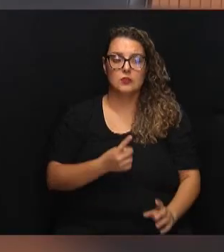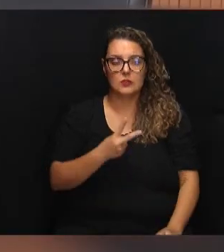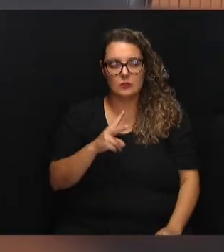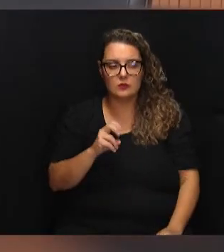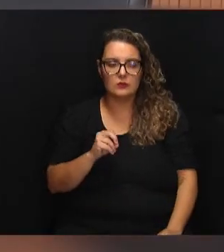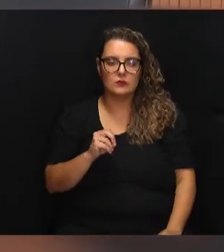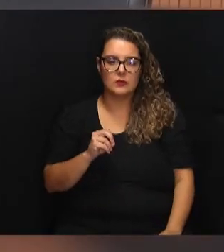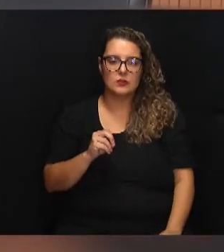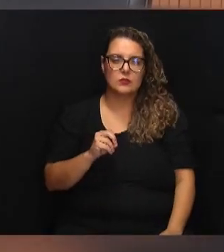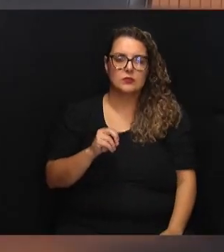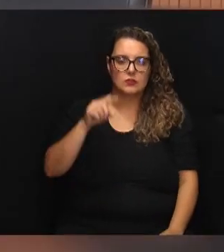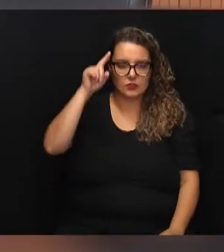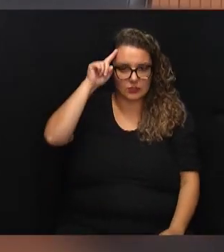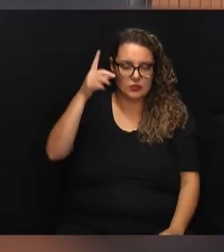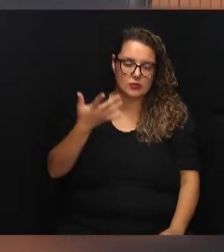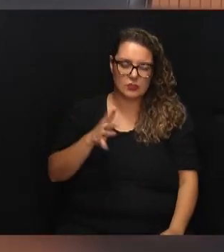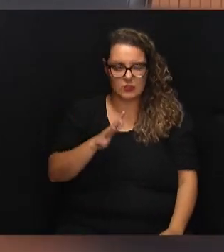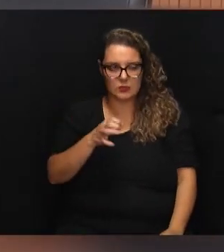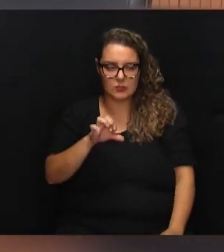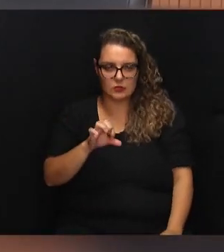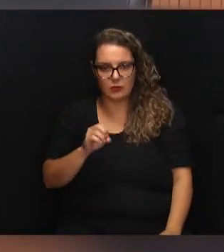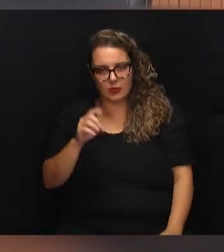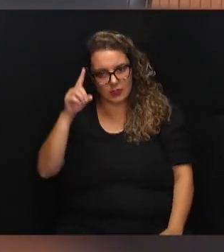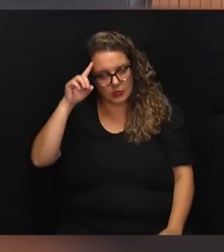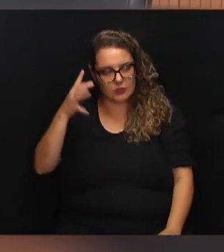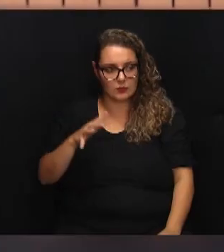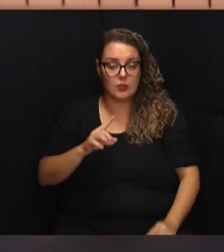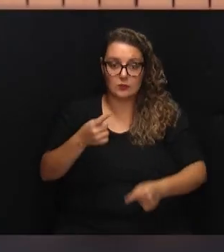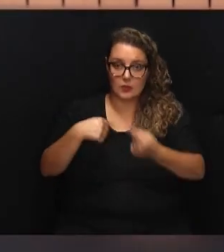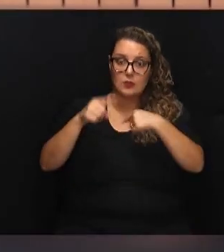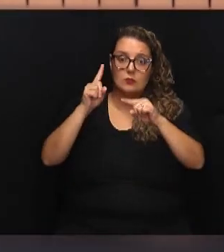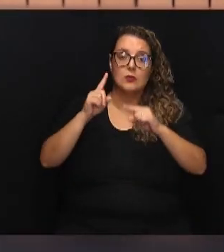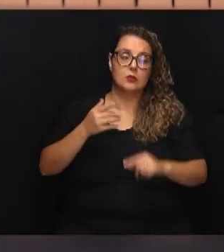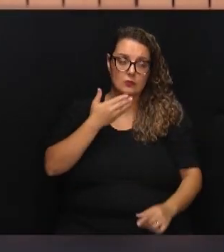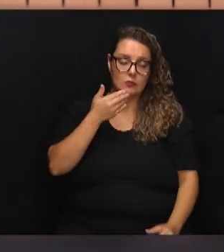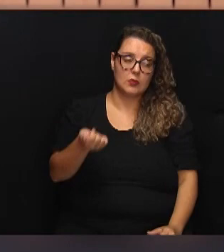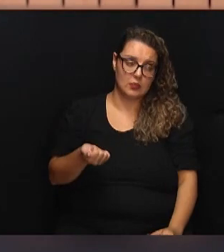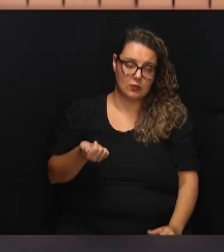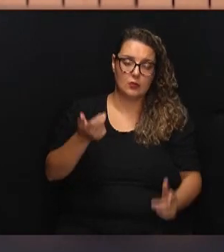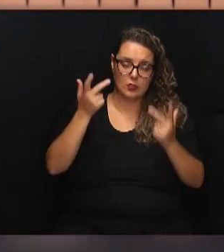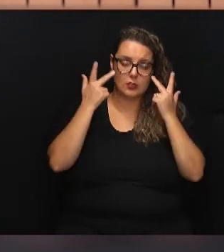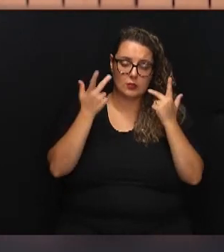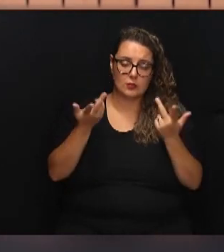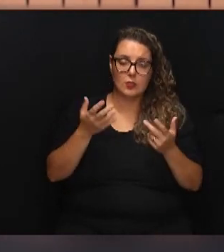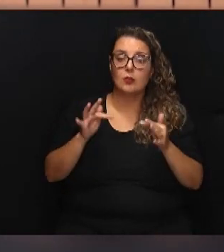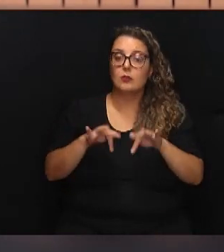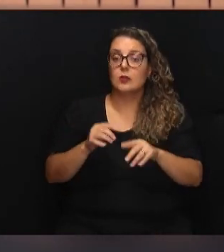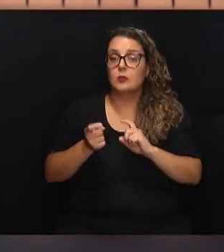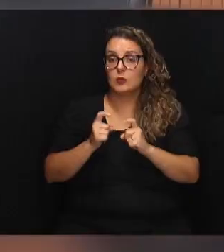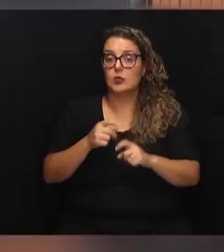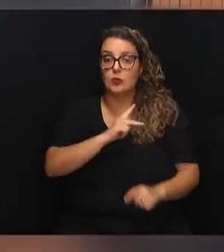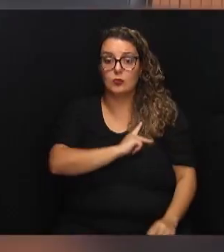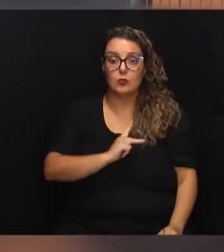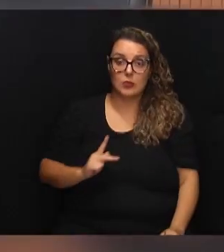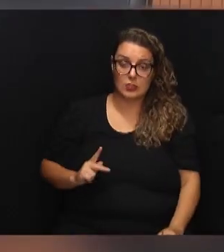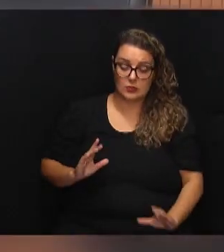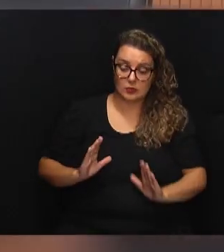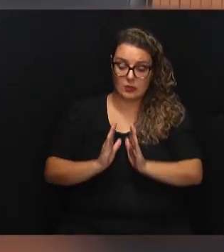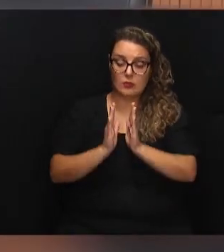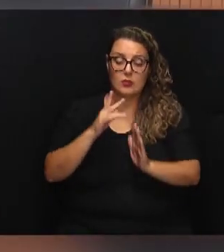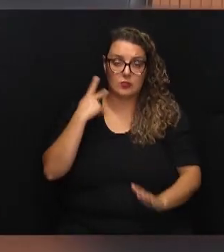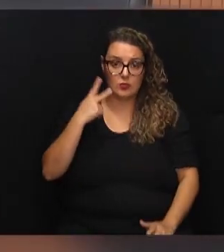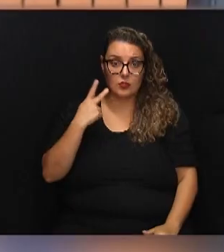90, 120 dias, isso possa estar superado com muita tranquilidade. Ao final da reunião, o presidente da Frente